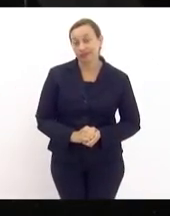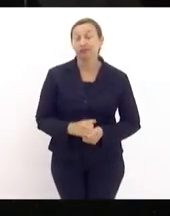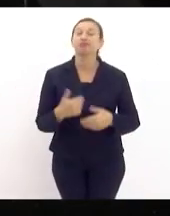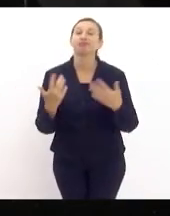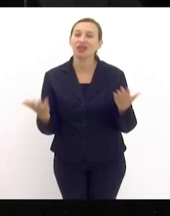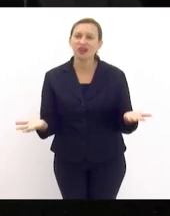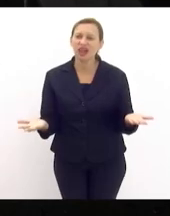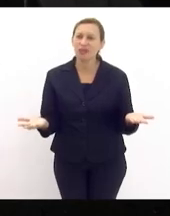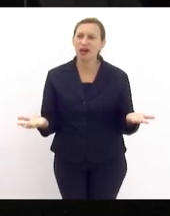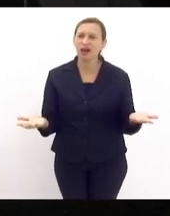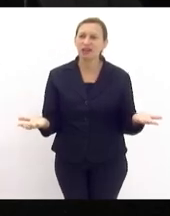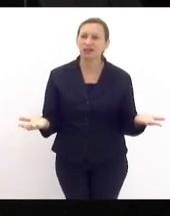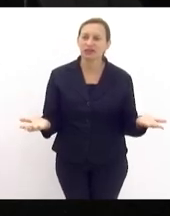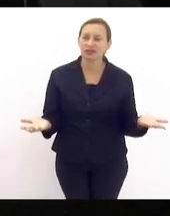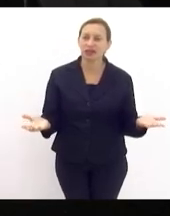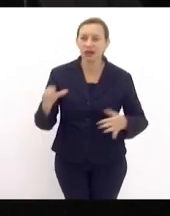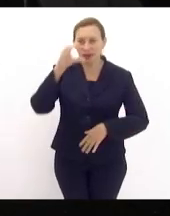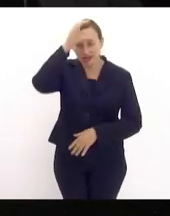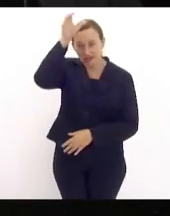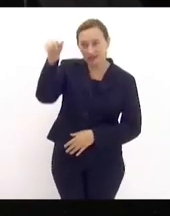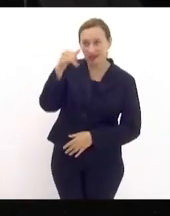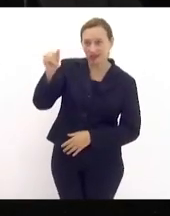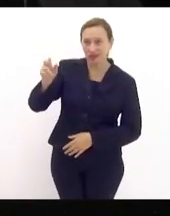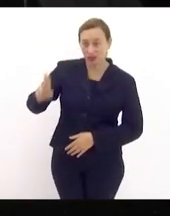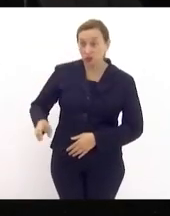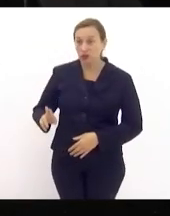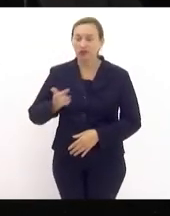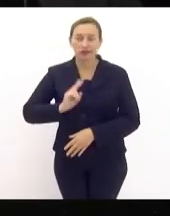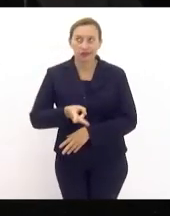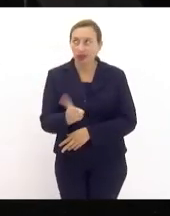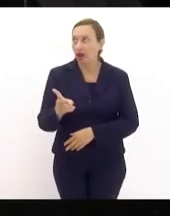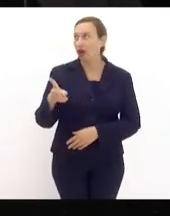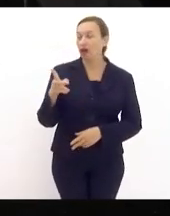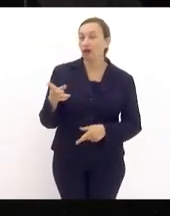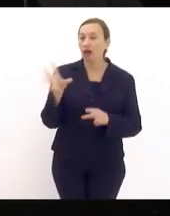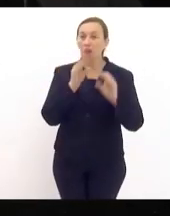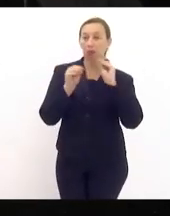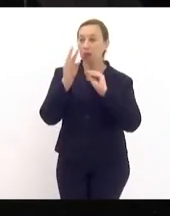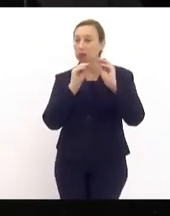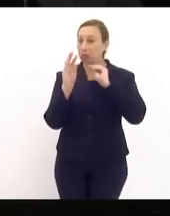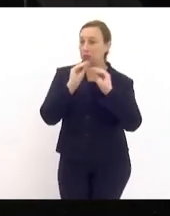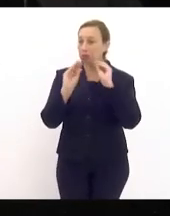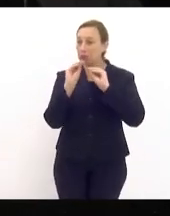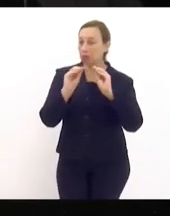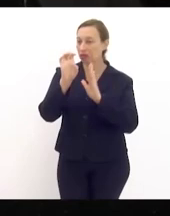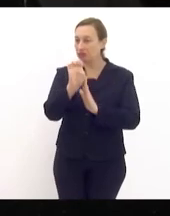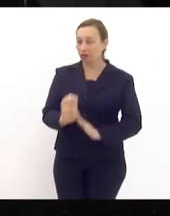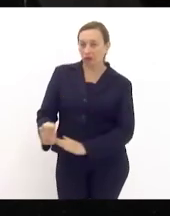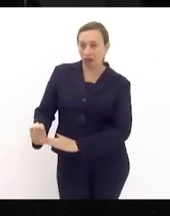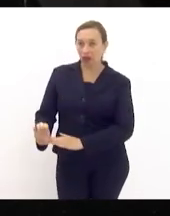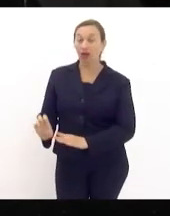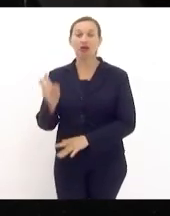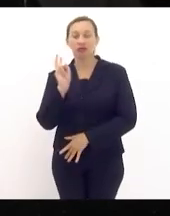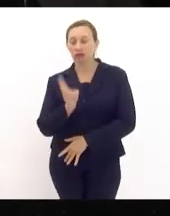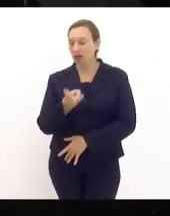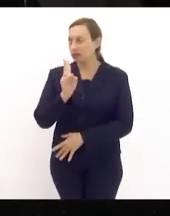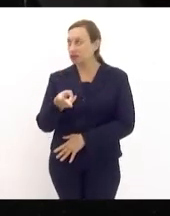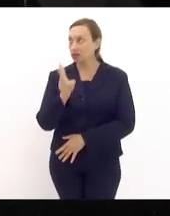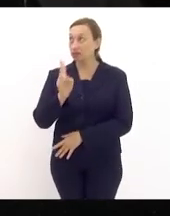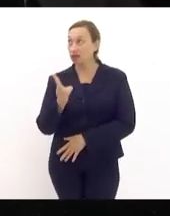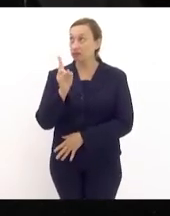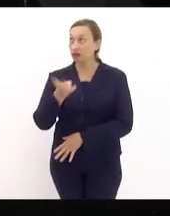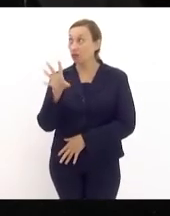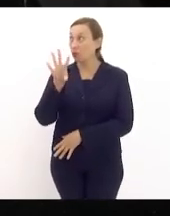Então, deputada Tia Ju, é sempre assim, a mesma conversinha fiada da esquerda. É sempre assim, a